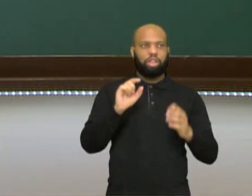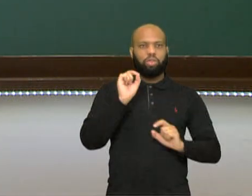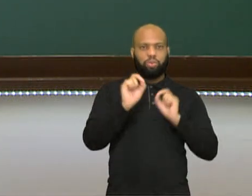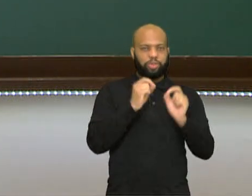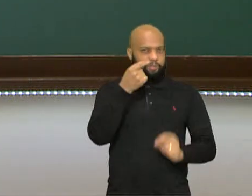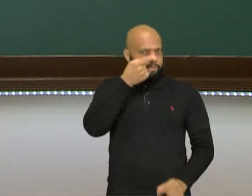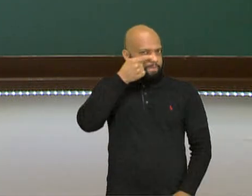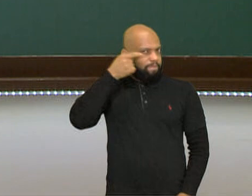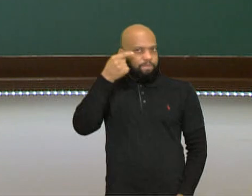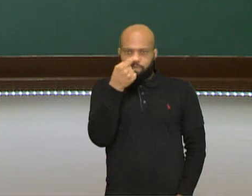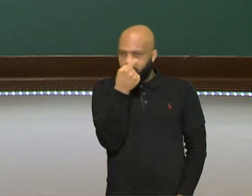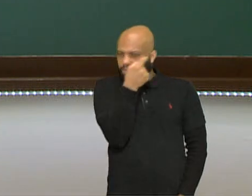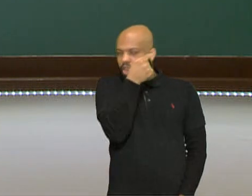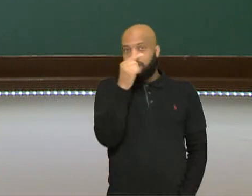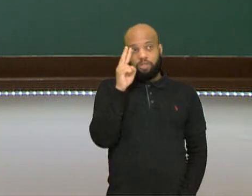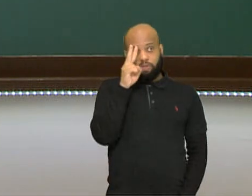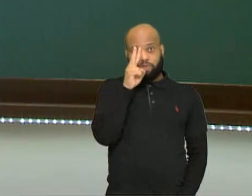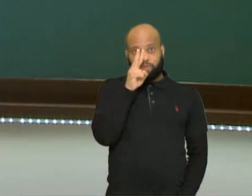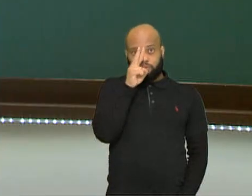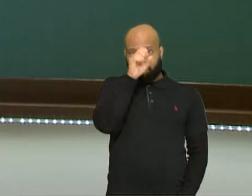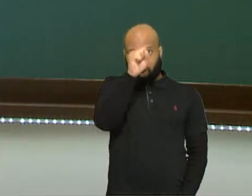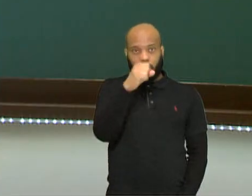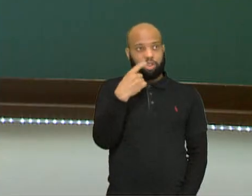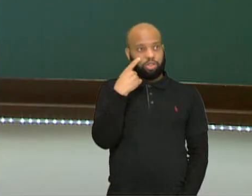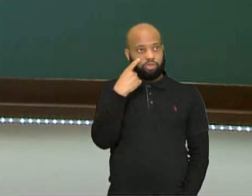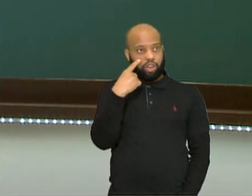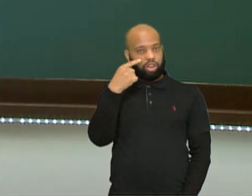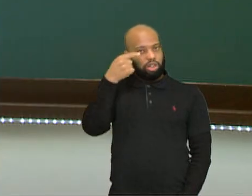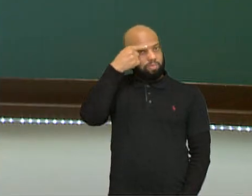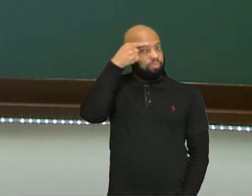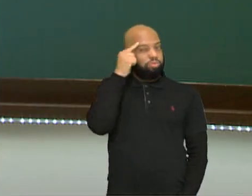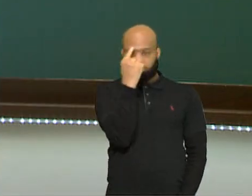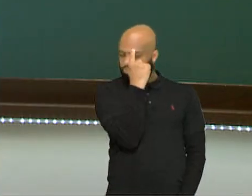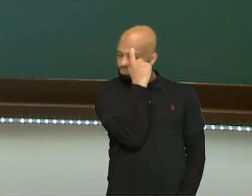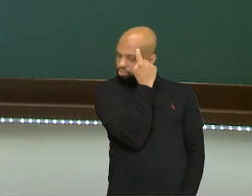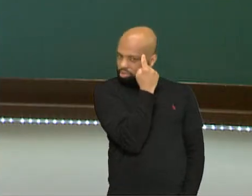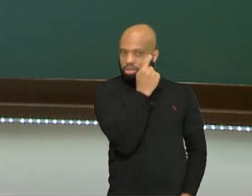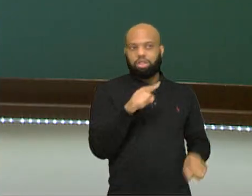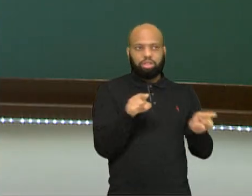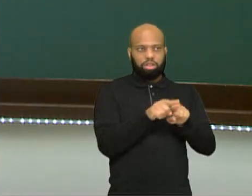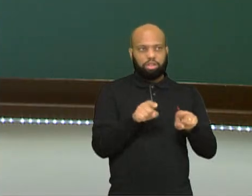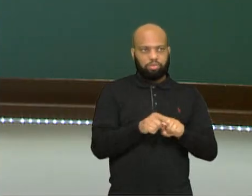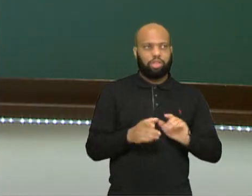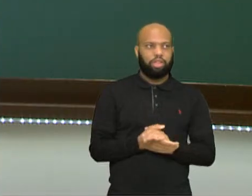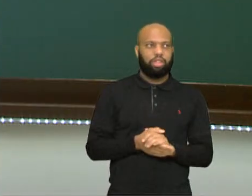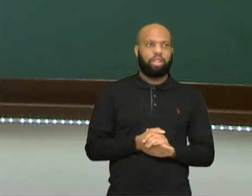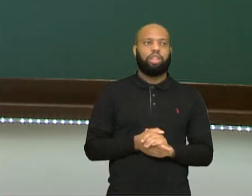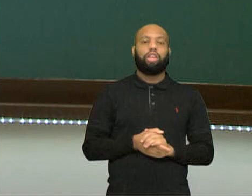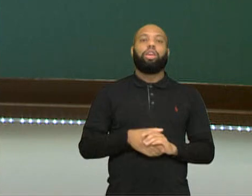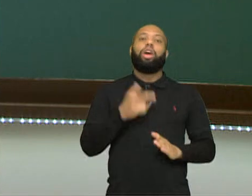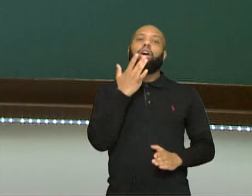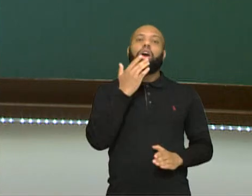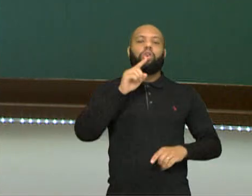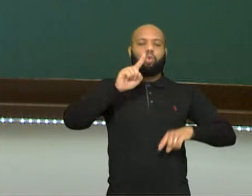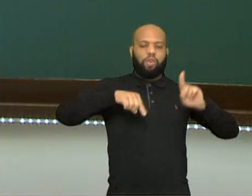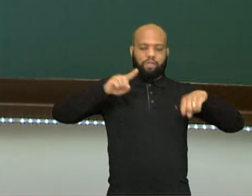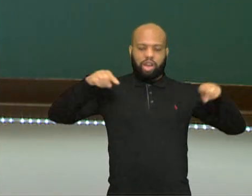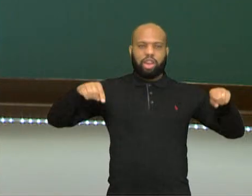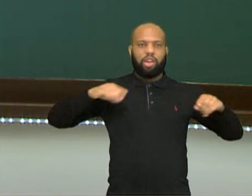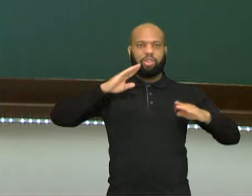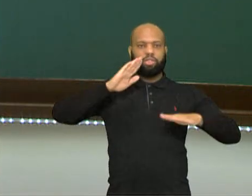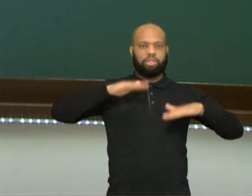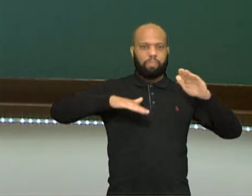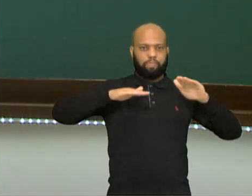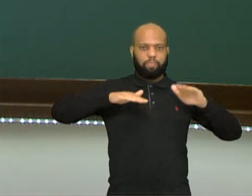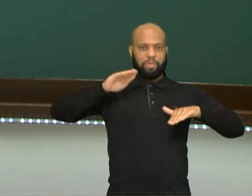bem marcados, a gente pode perceber aqui, né, no olho, na sobrancelha, que variavam também, as cores variavam também conforme o